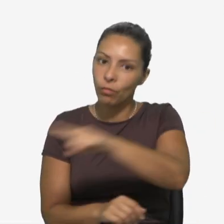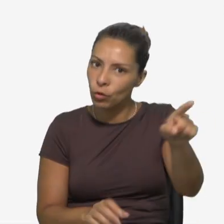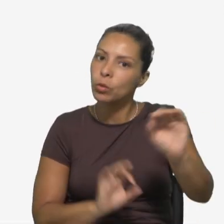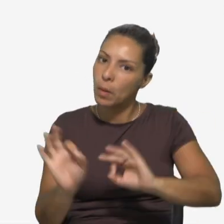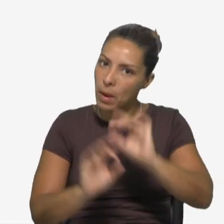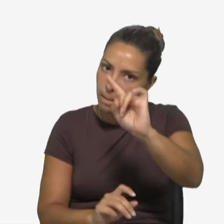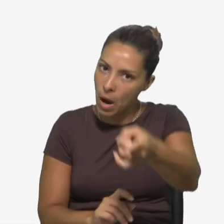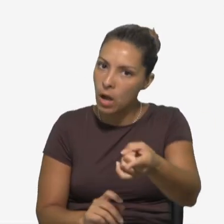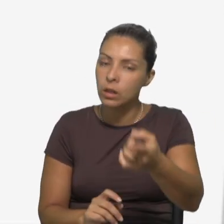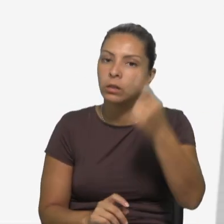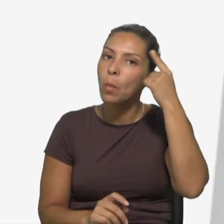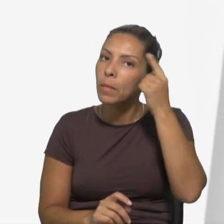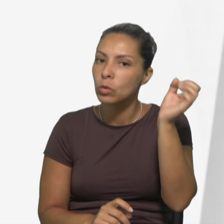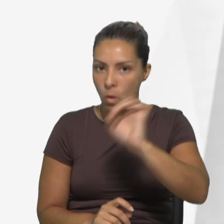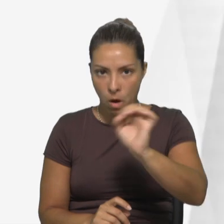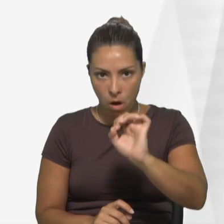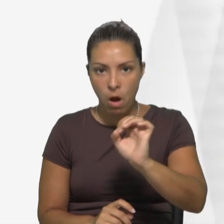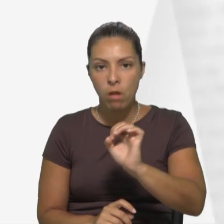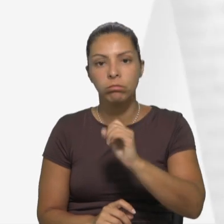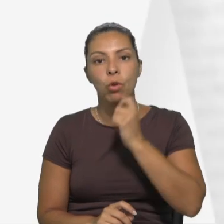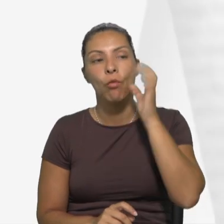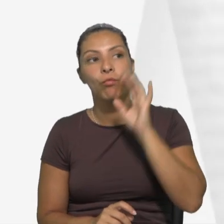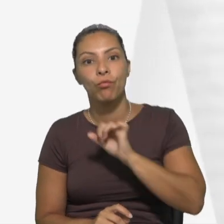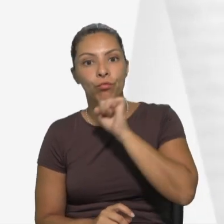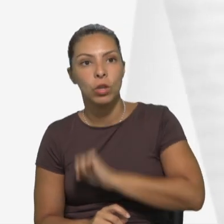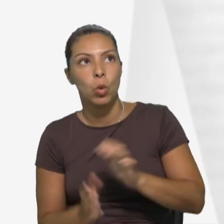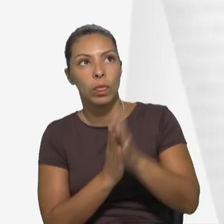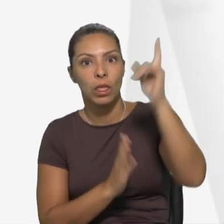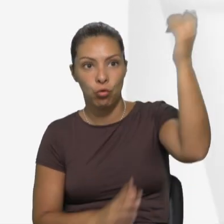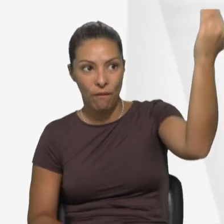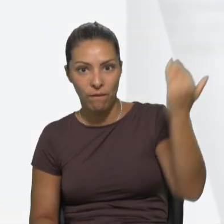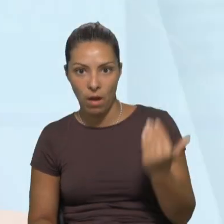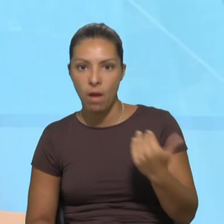hora em que não pensais, virá o Filho do Homem.